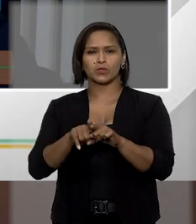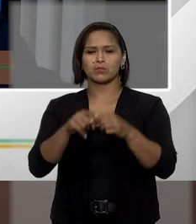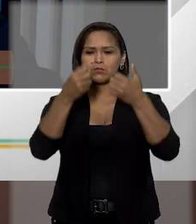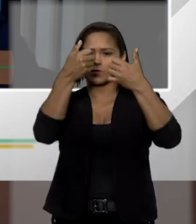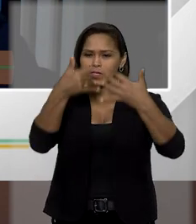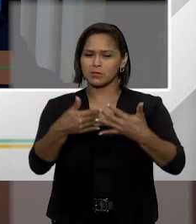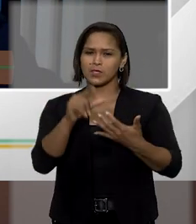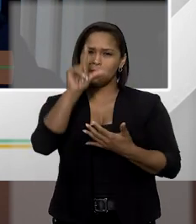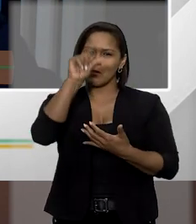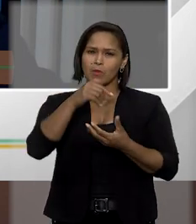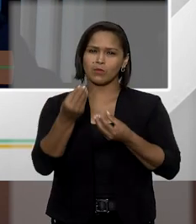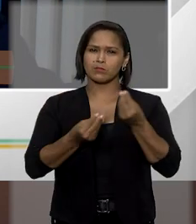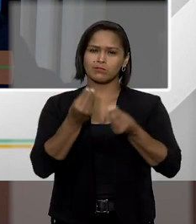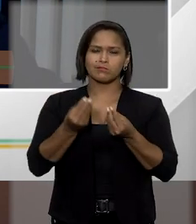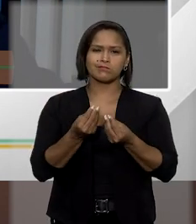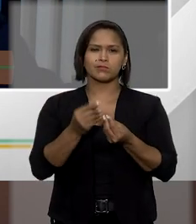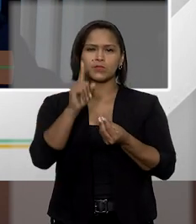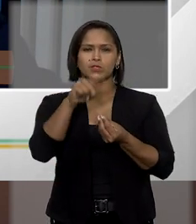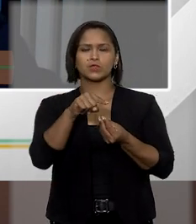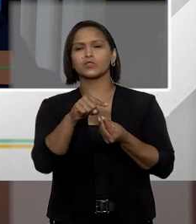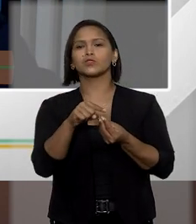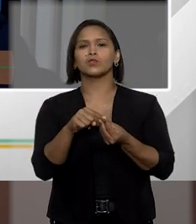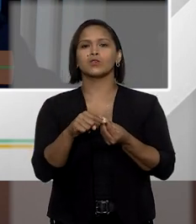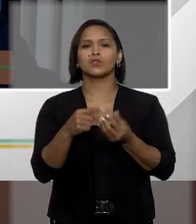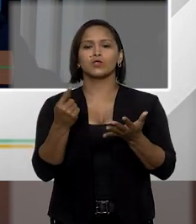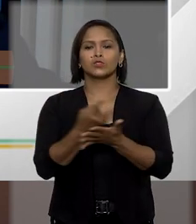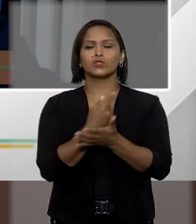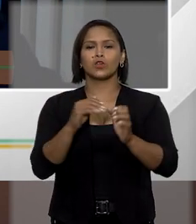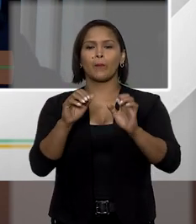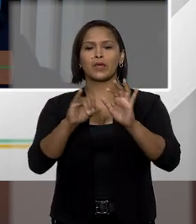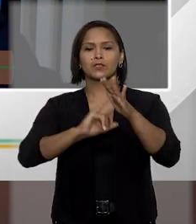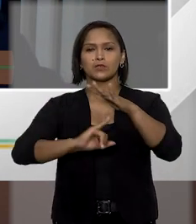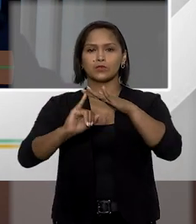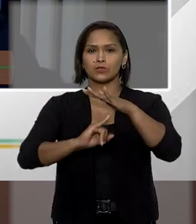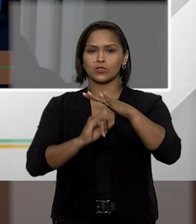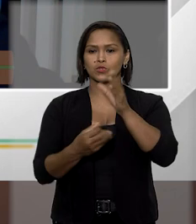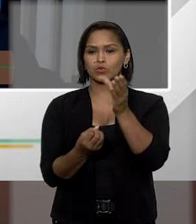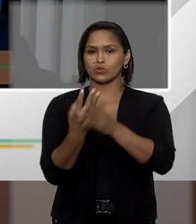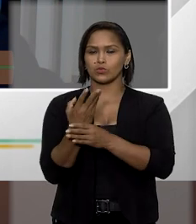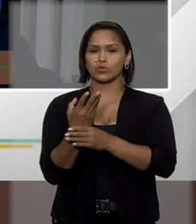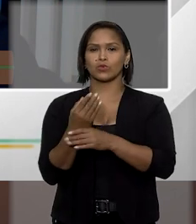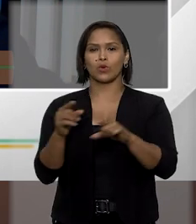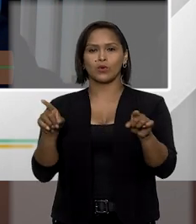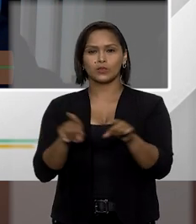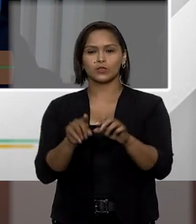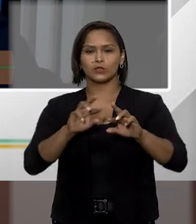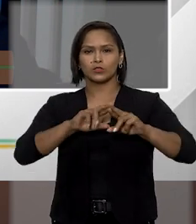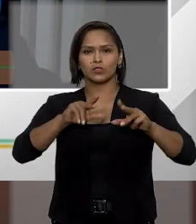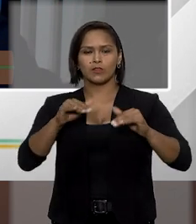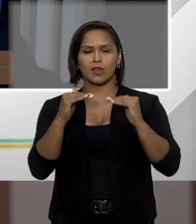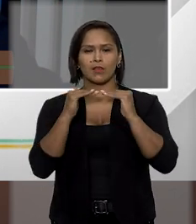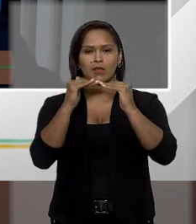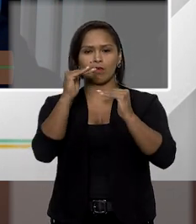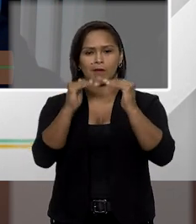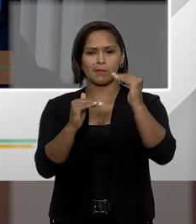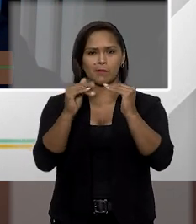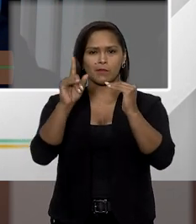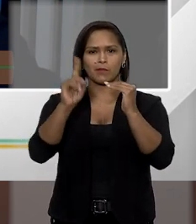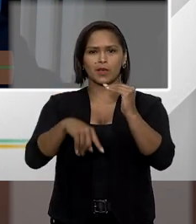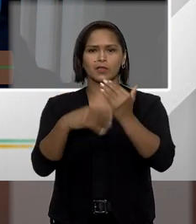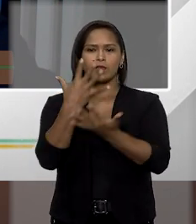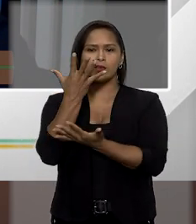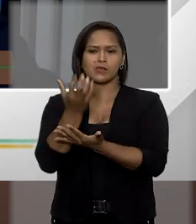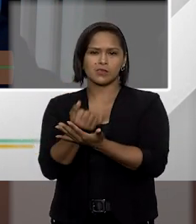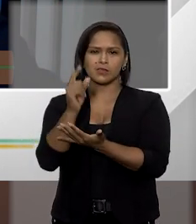para explicar um pouco de como esse tipo de instituto nasce com diferentes padrões